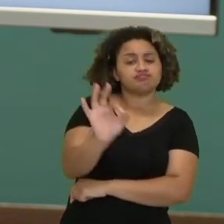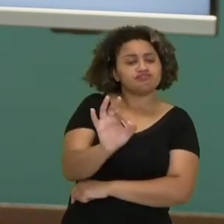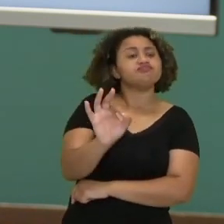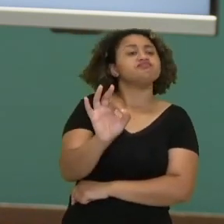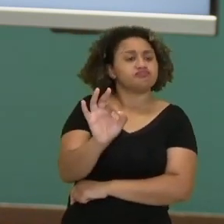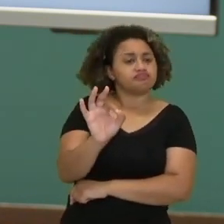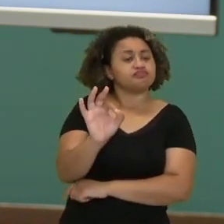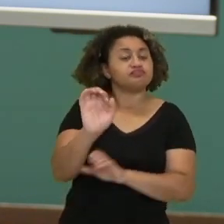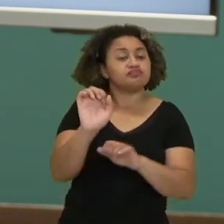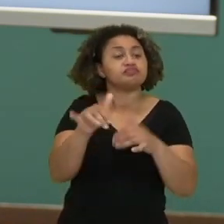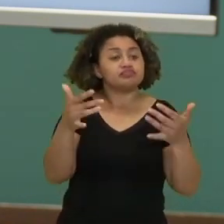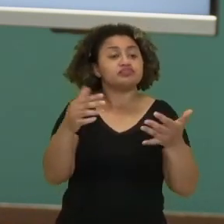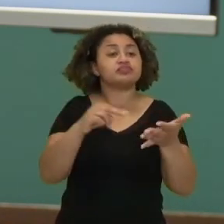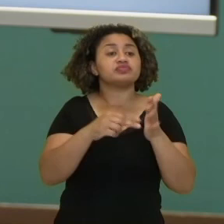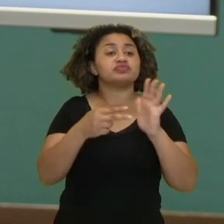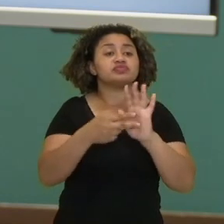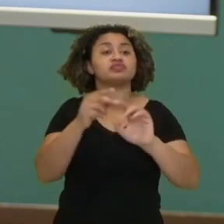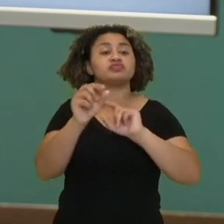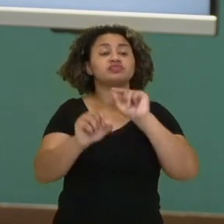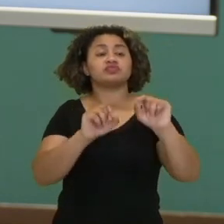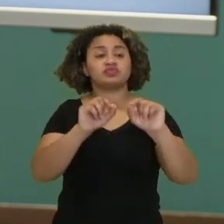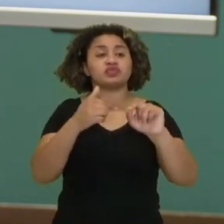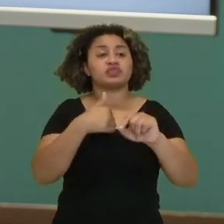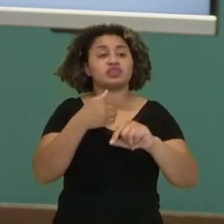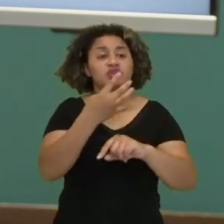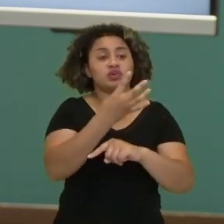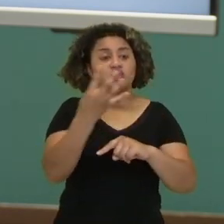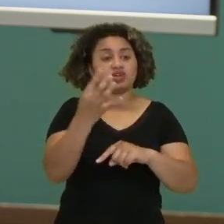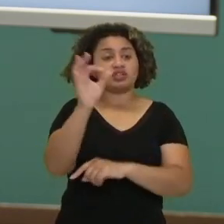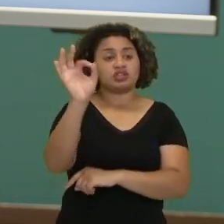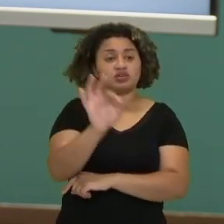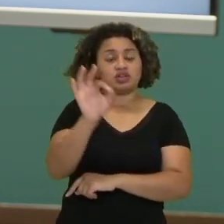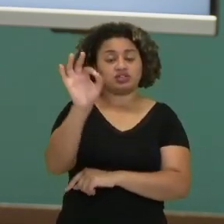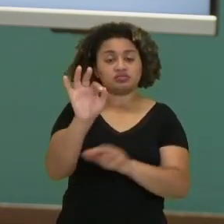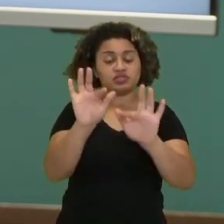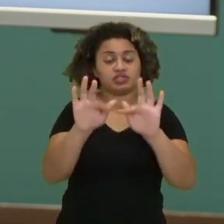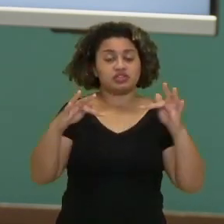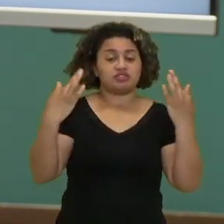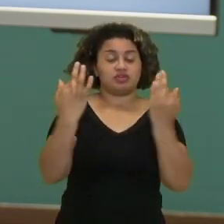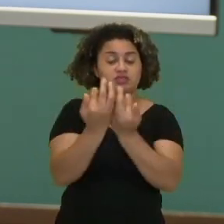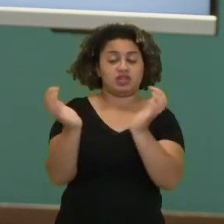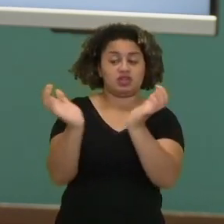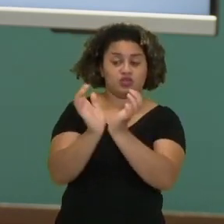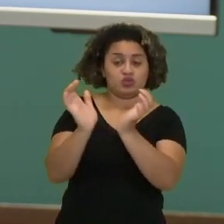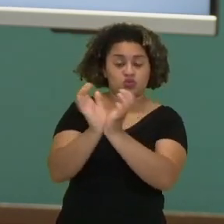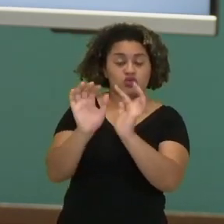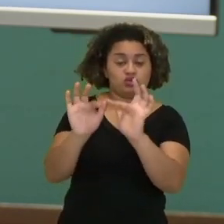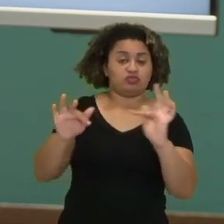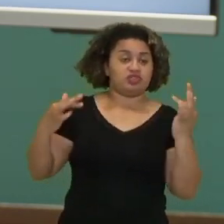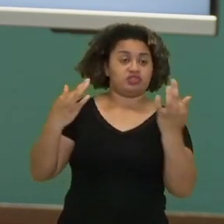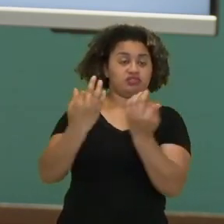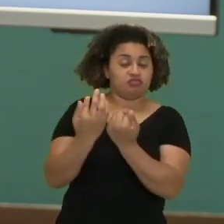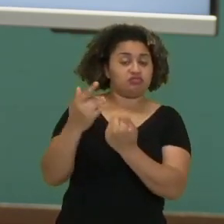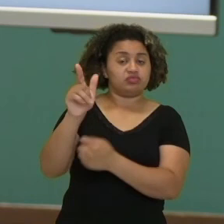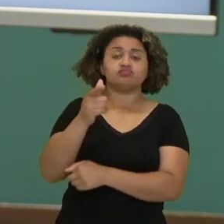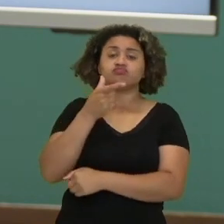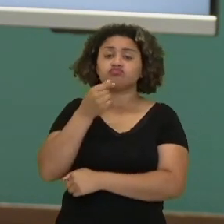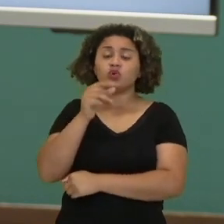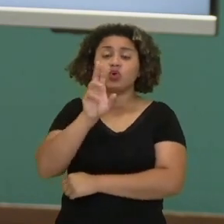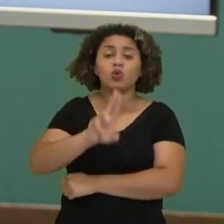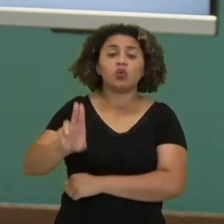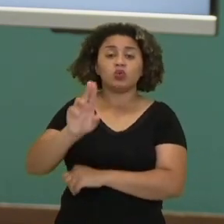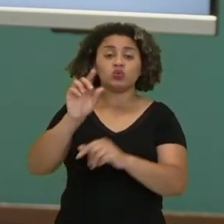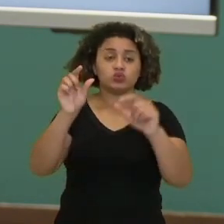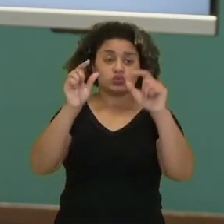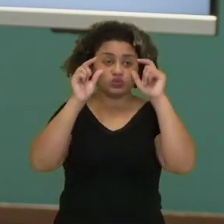44%. Então, significa que 44% desse grupo de 25 pessoas